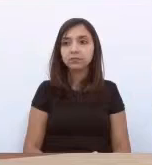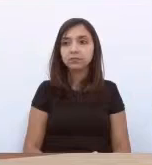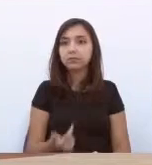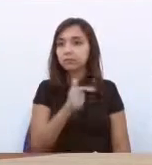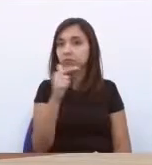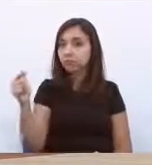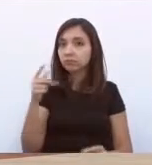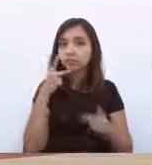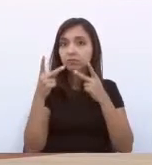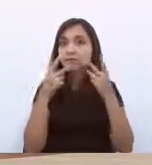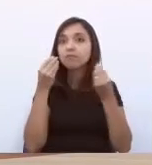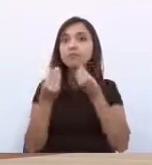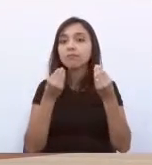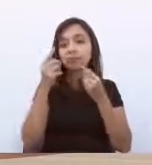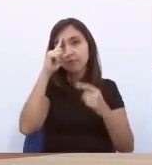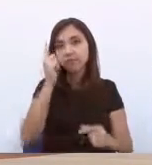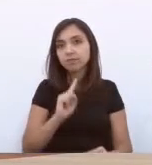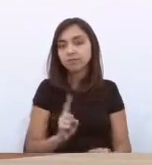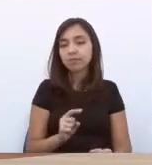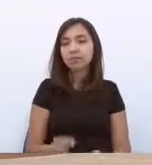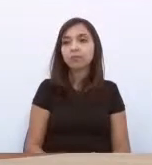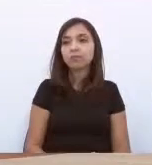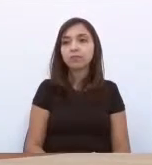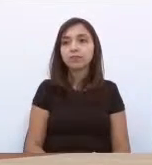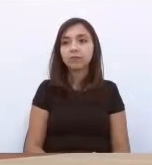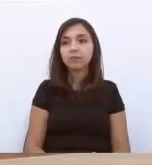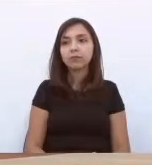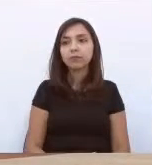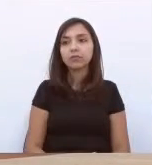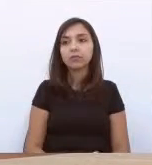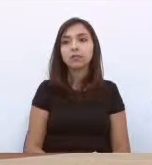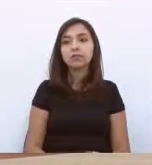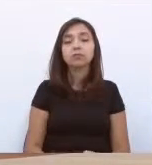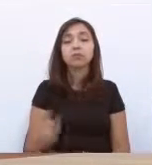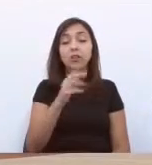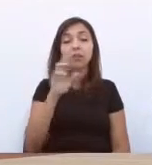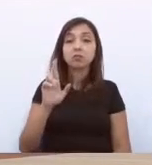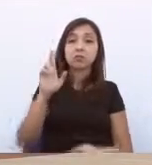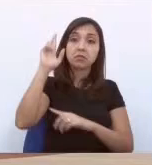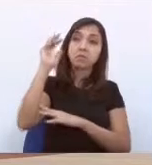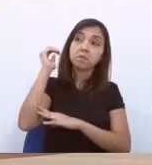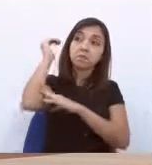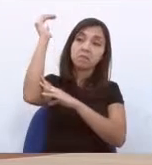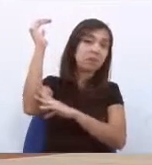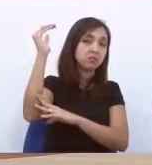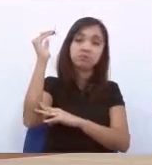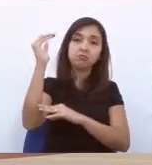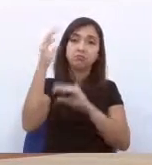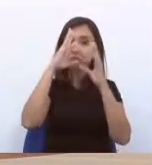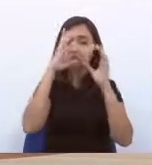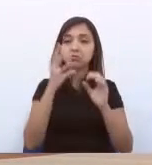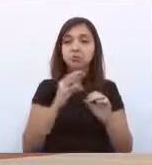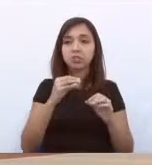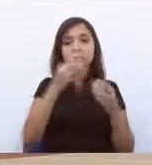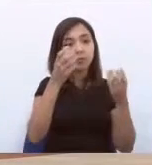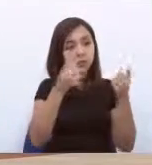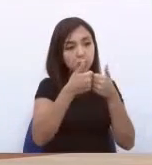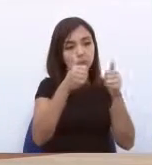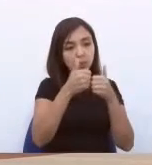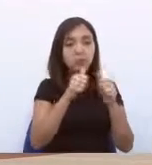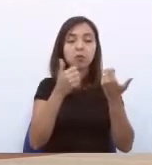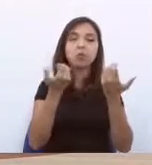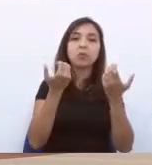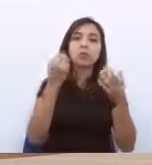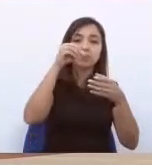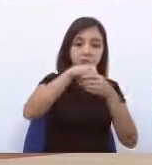Não tem como falar. Não chega aos ouvidos das autoridades aquilo que os micreiros, que os